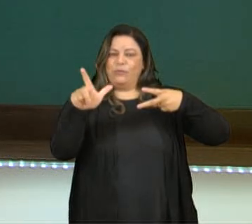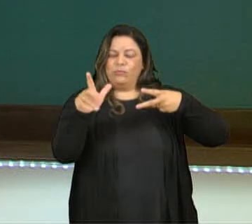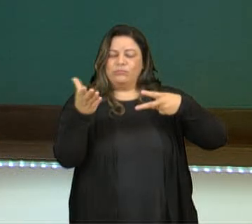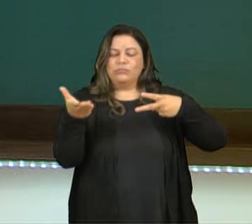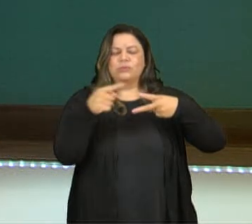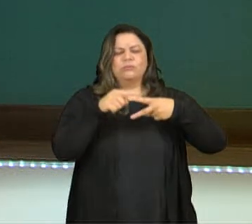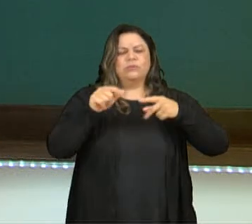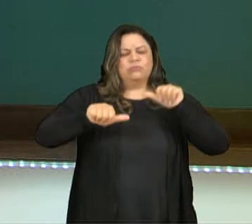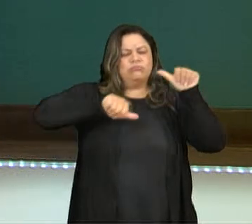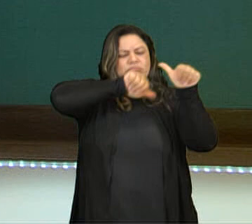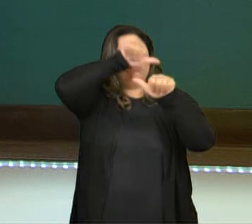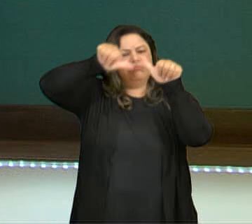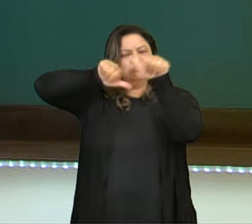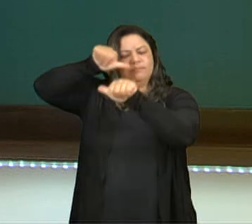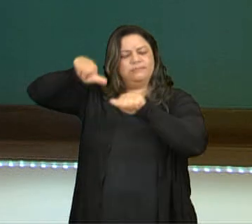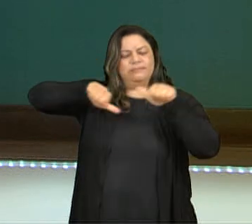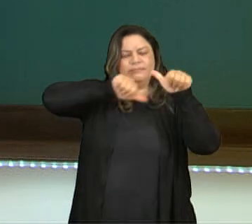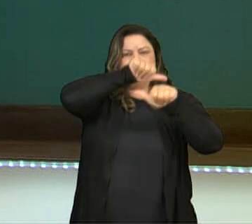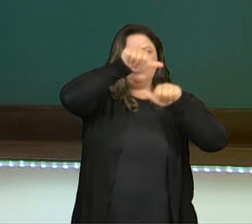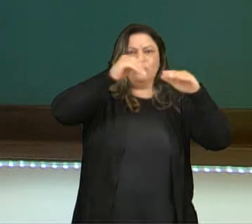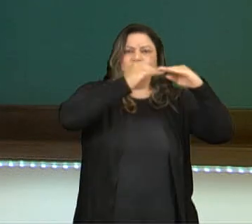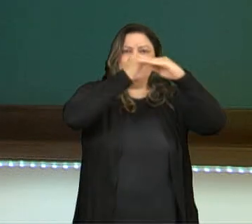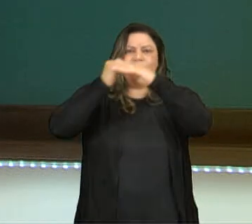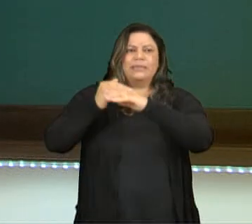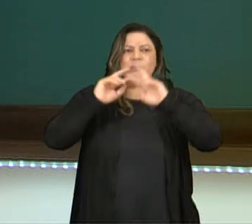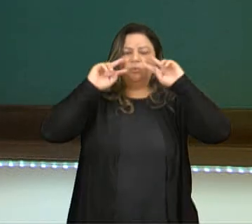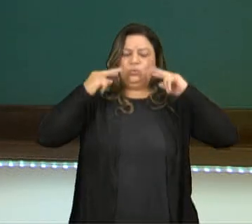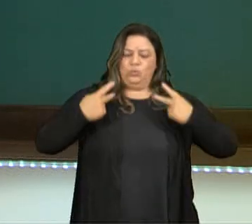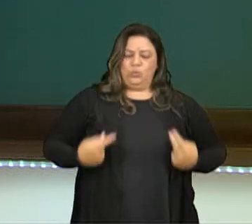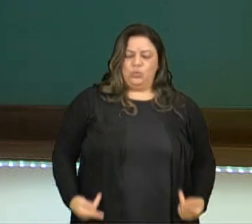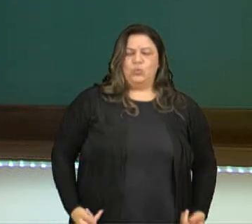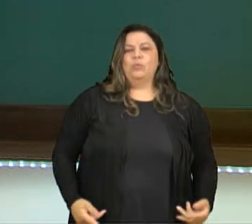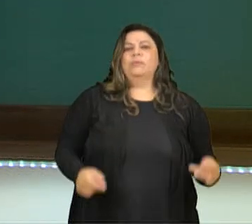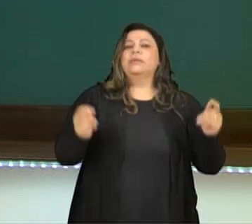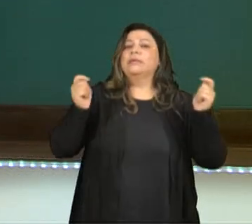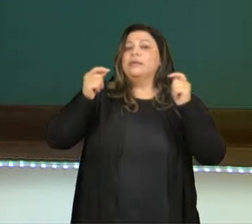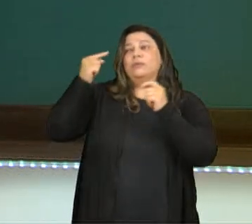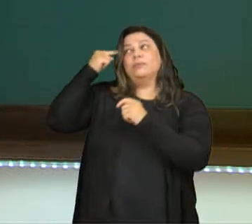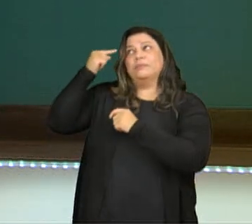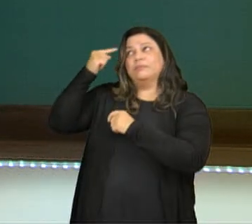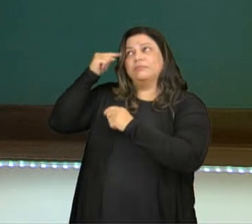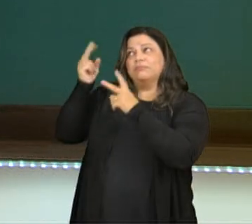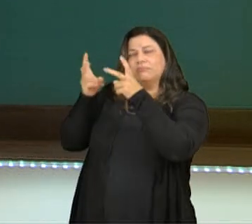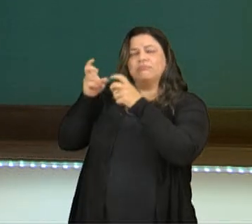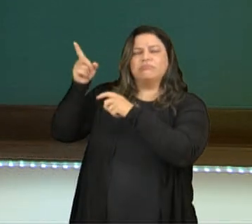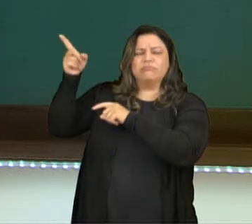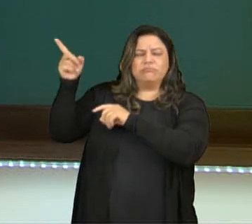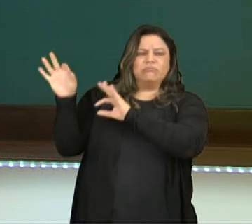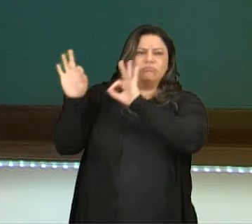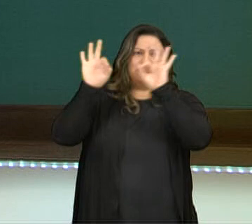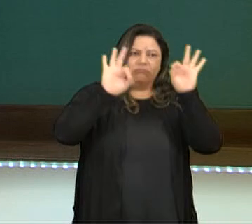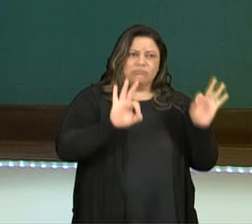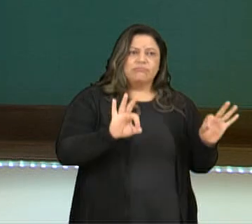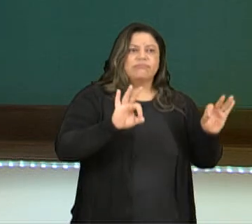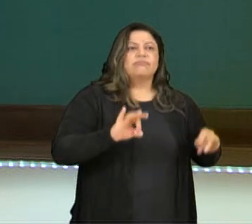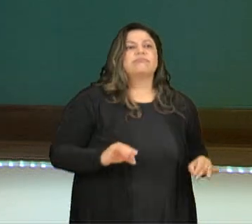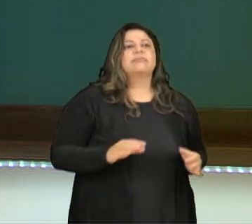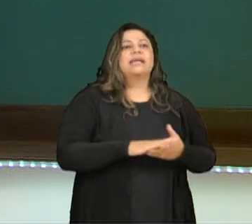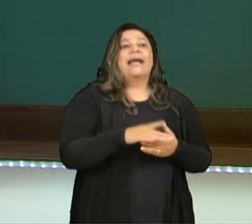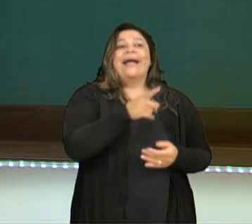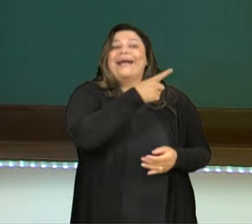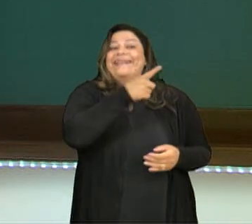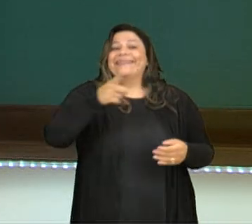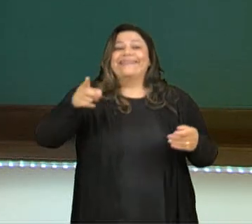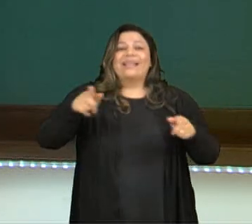dos padrões humanos. Então, pensando nisso, normalmente os recursos naturais renováveis não